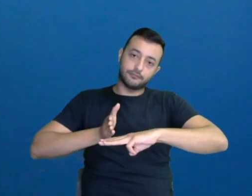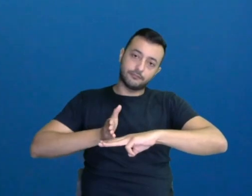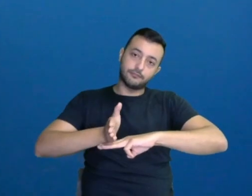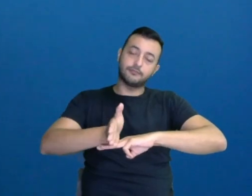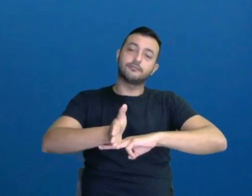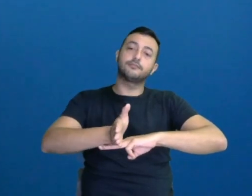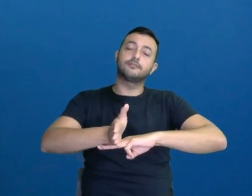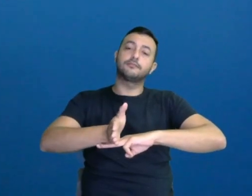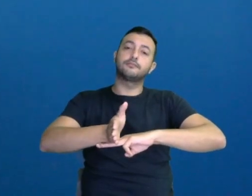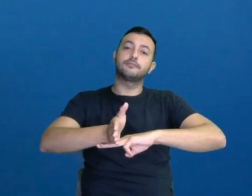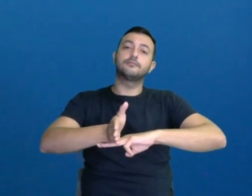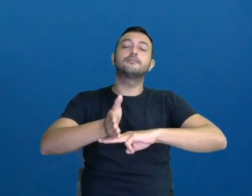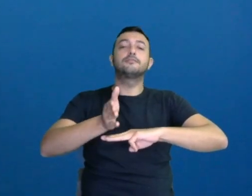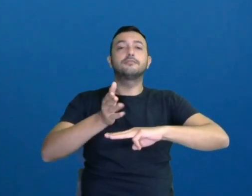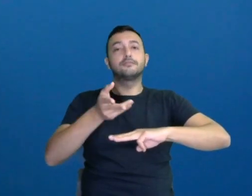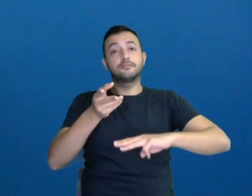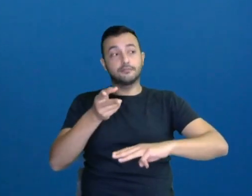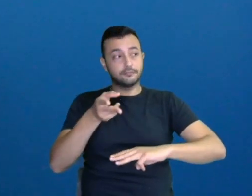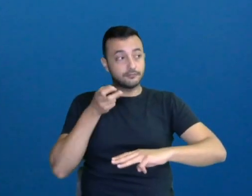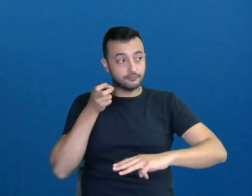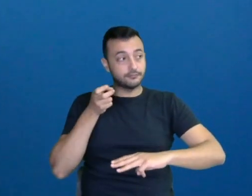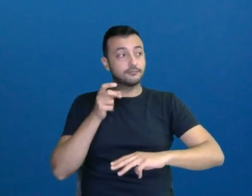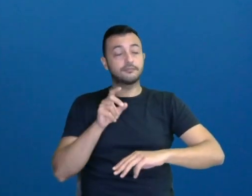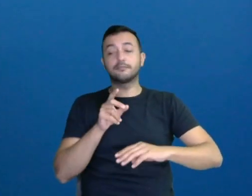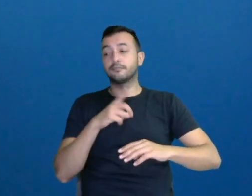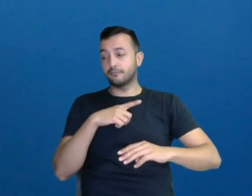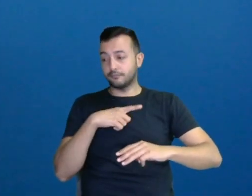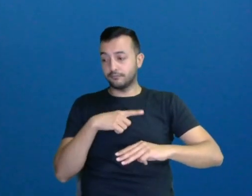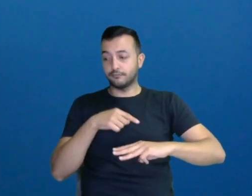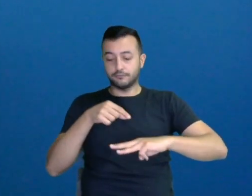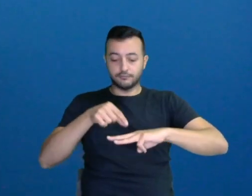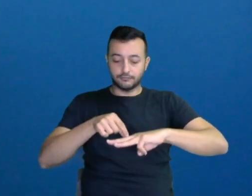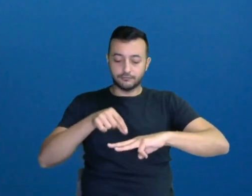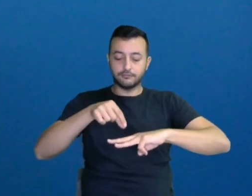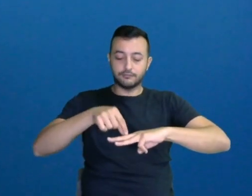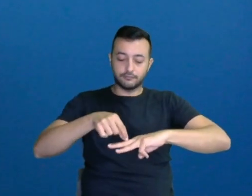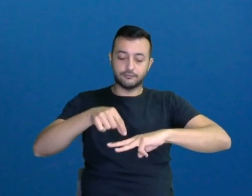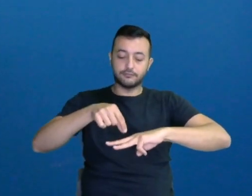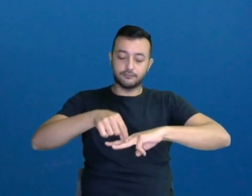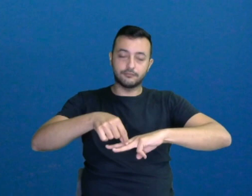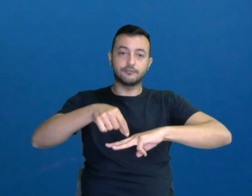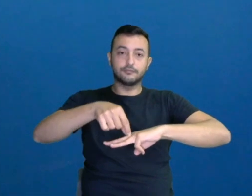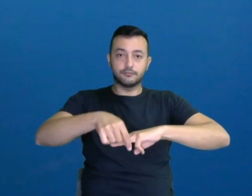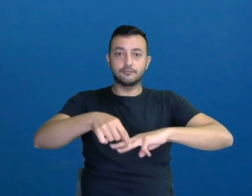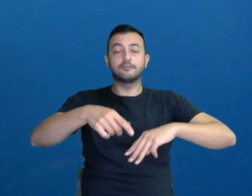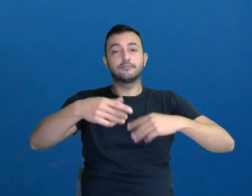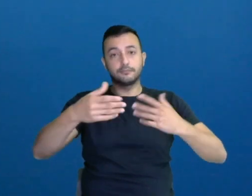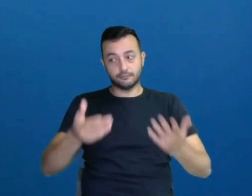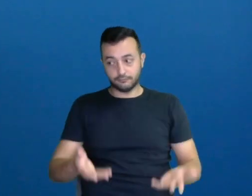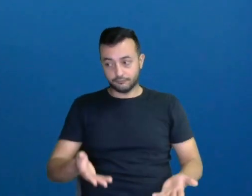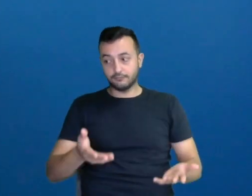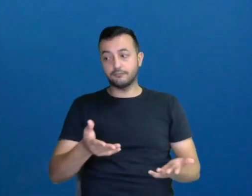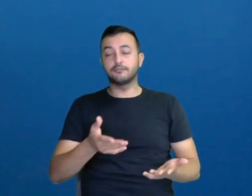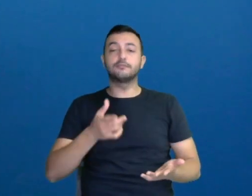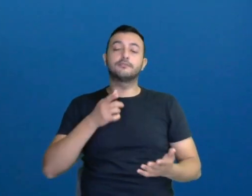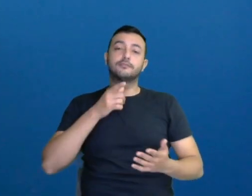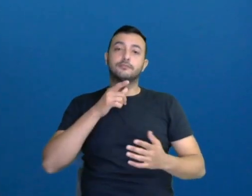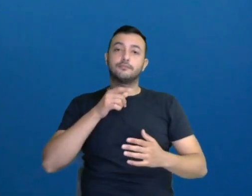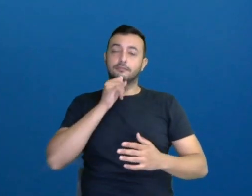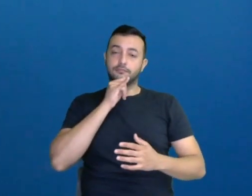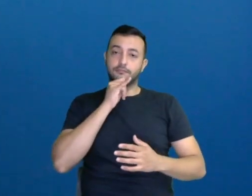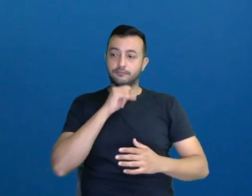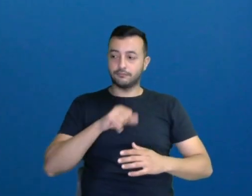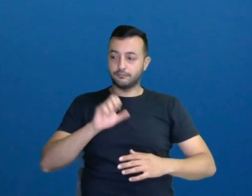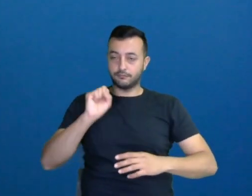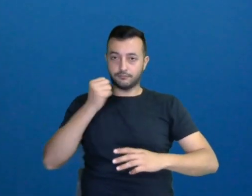as nossas paralelas, percebe que segmentos foram formados. Então, por exemplo, sob a transversal